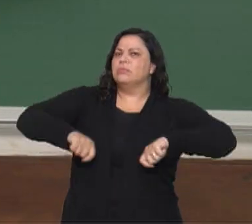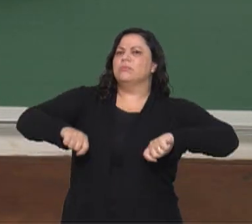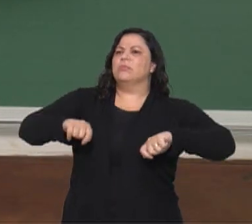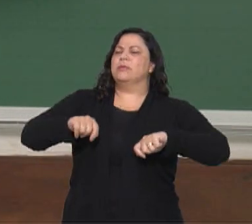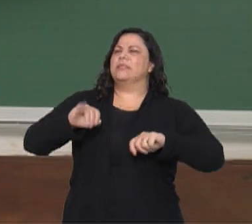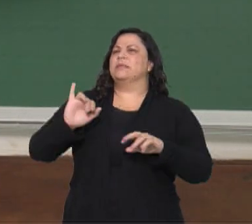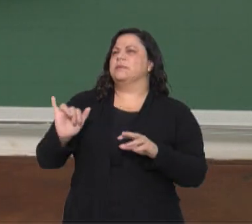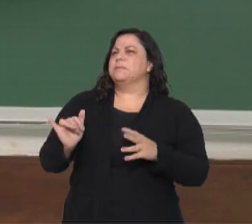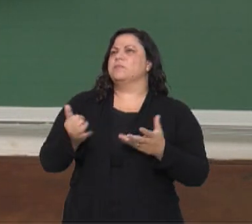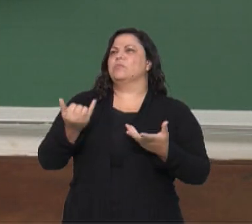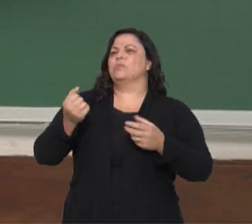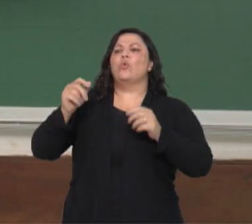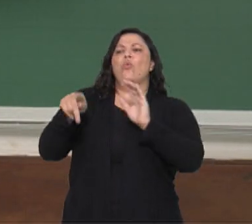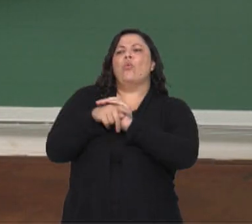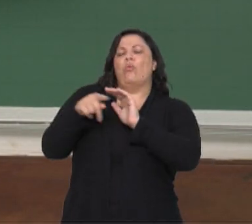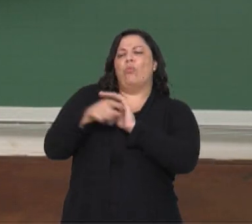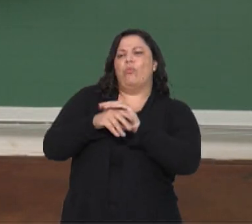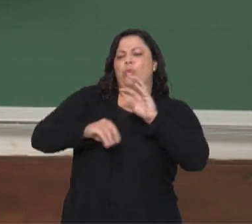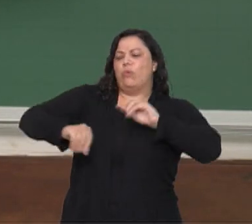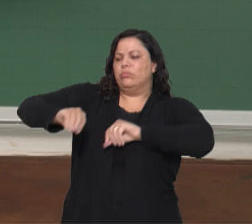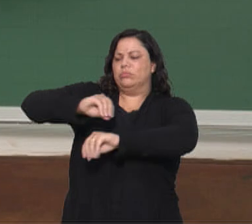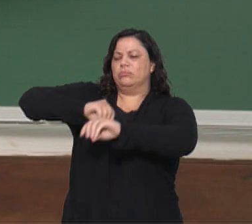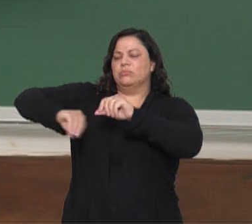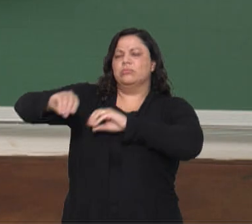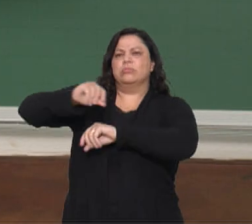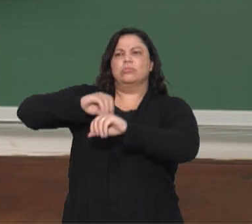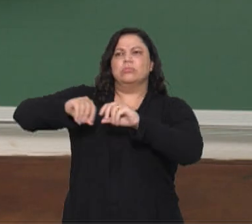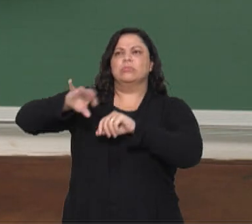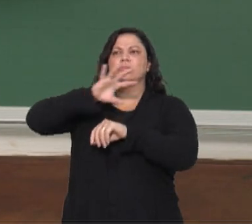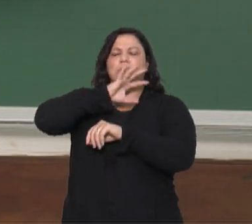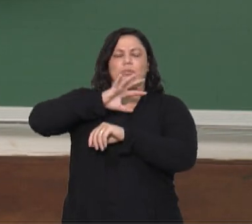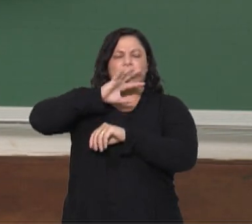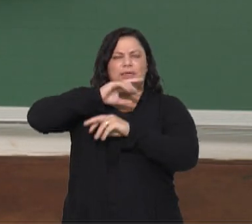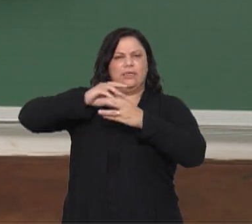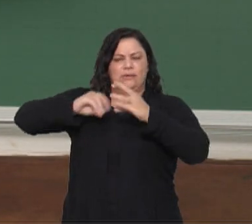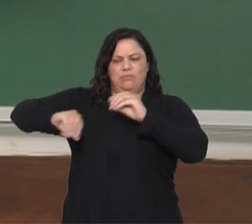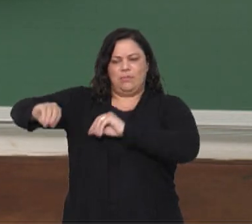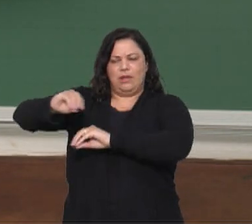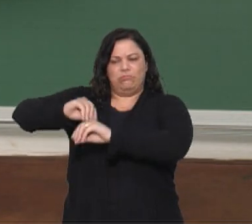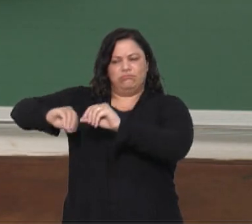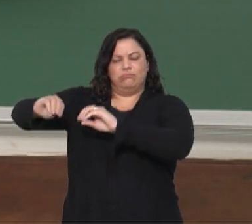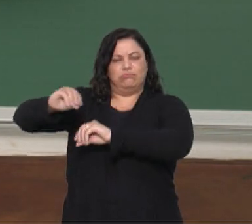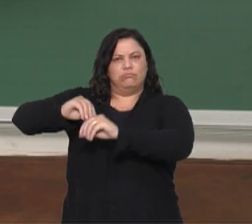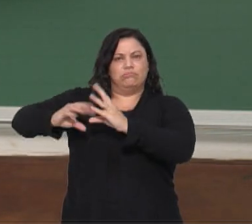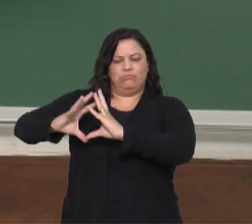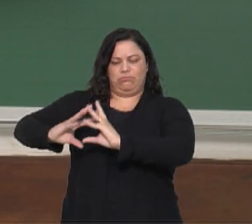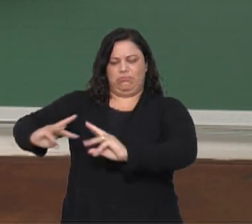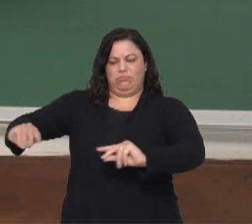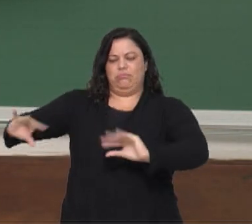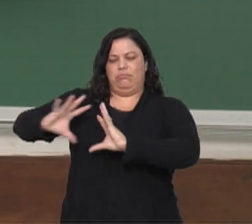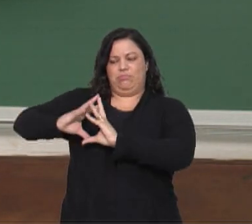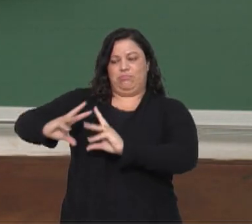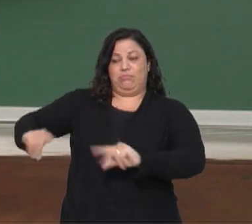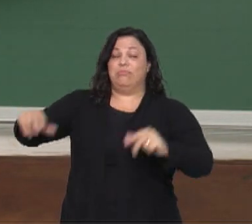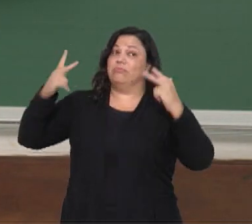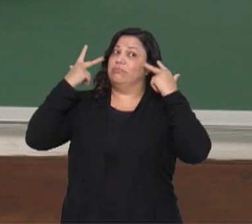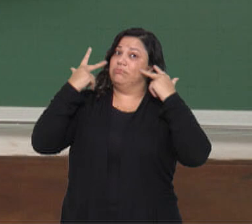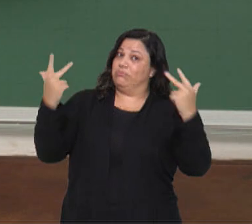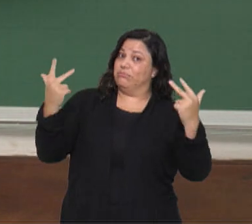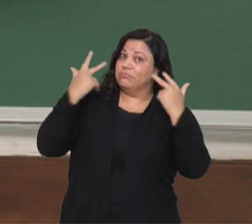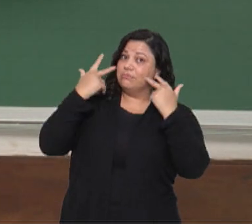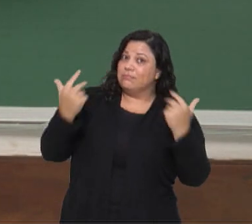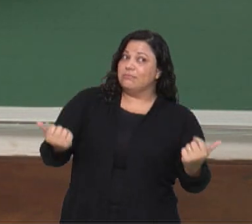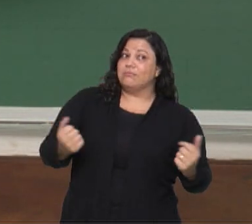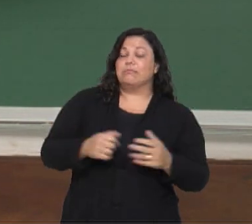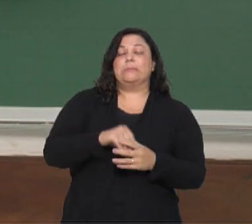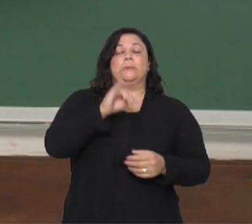para fazer o adubo, através do adubo dos animais, para fazer a adubagem do solo. Então é uma adubagem de material orgânico natural. Por exemplo,